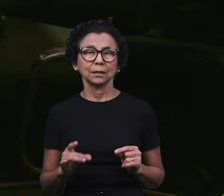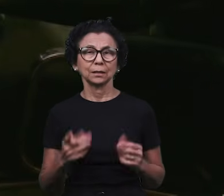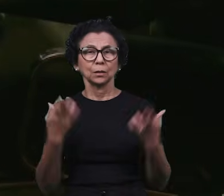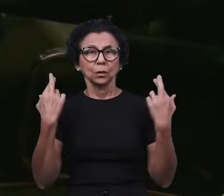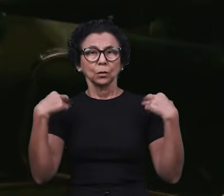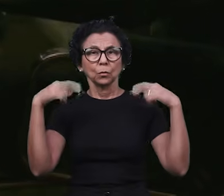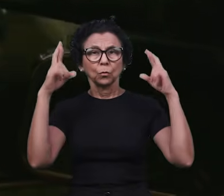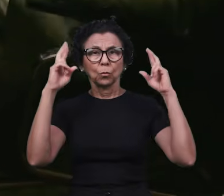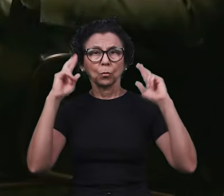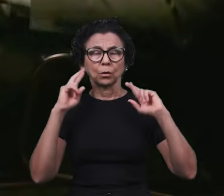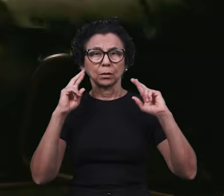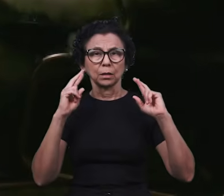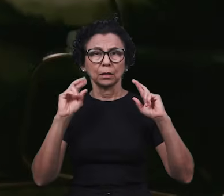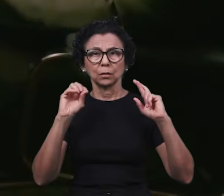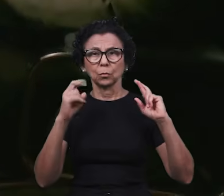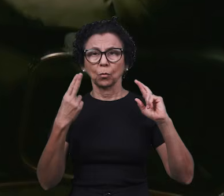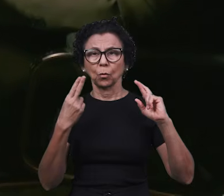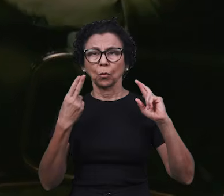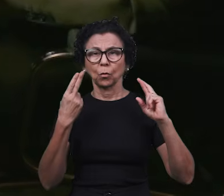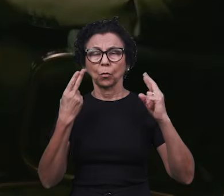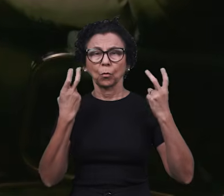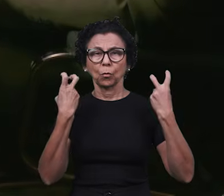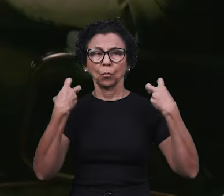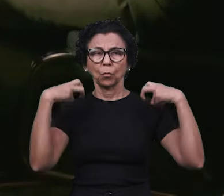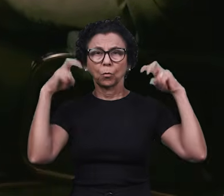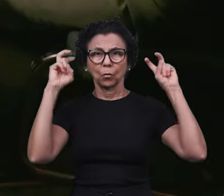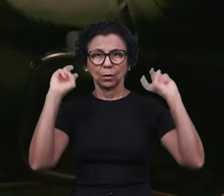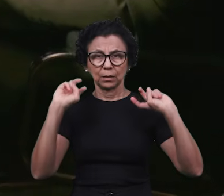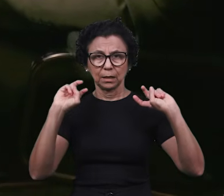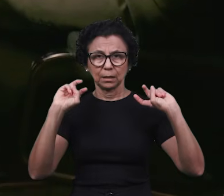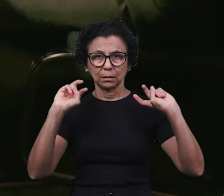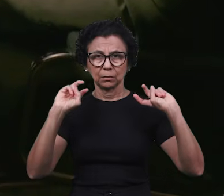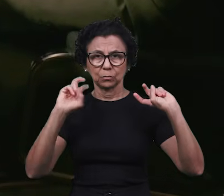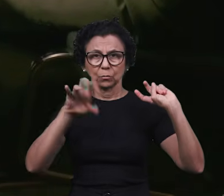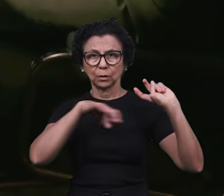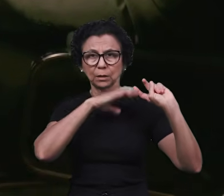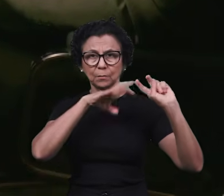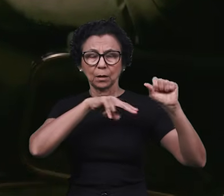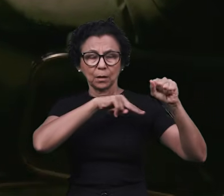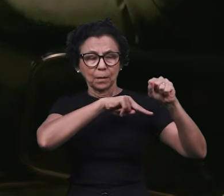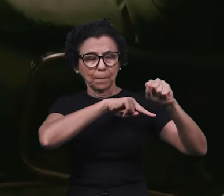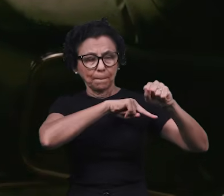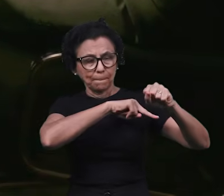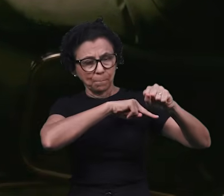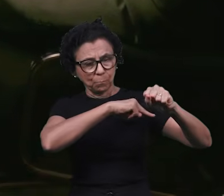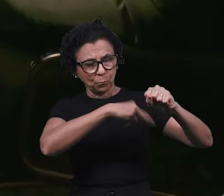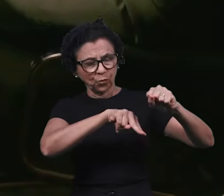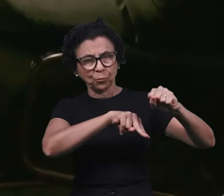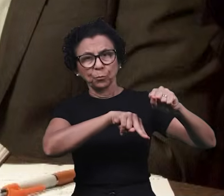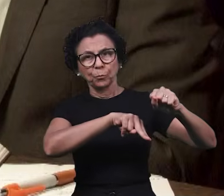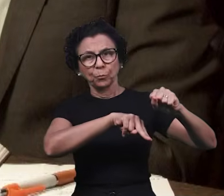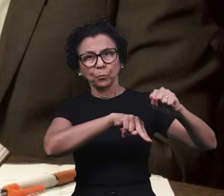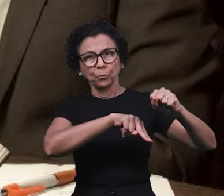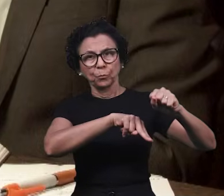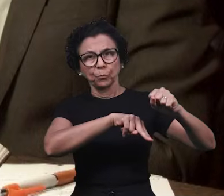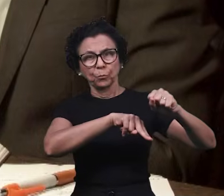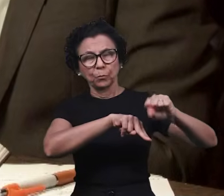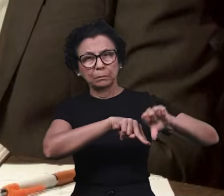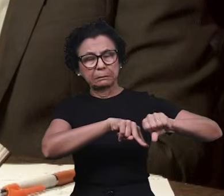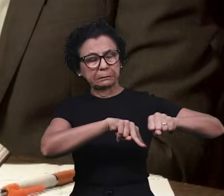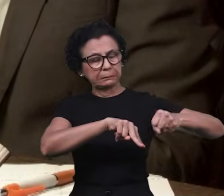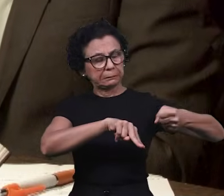cordeiro, do carneiro, né, que era sacrificado e que era